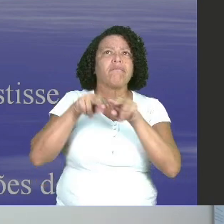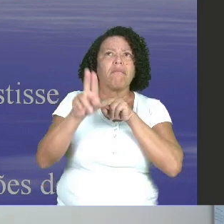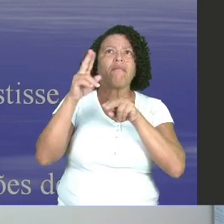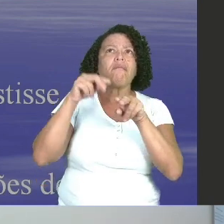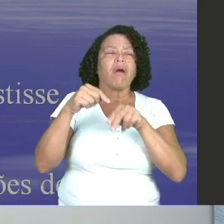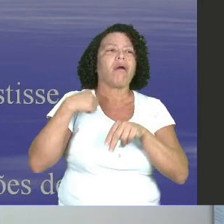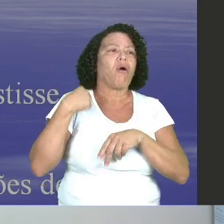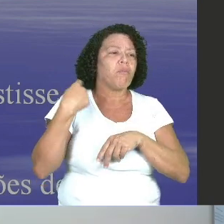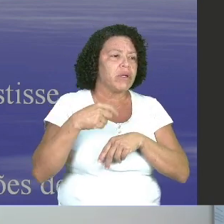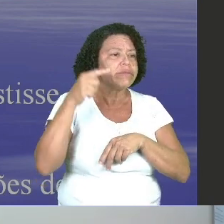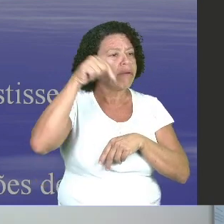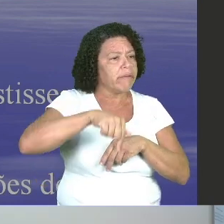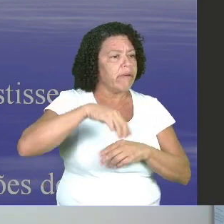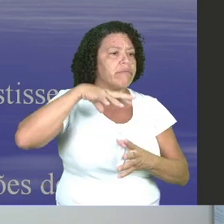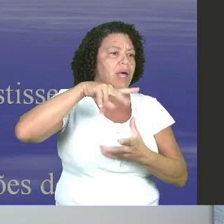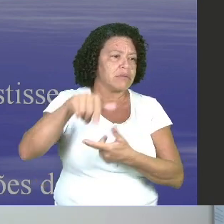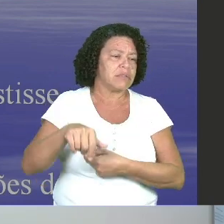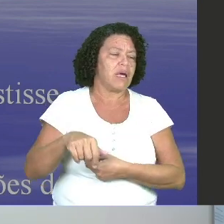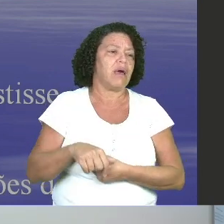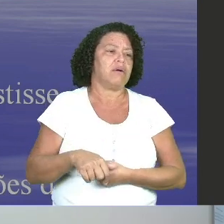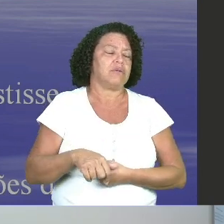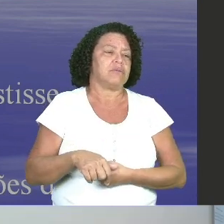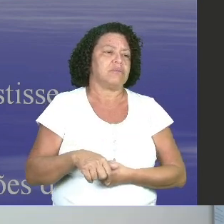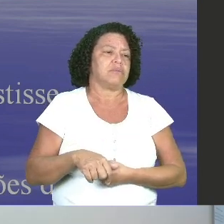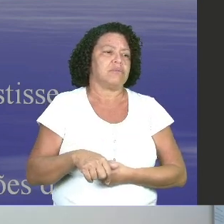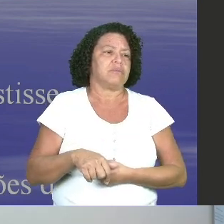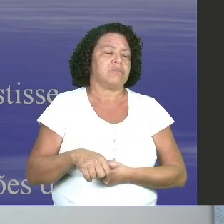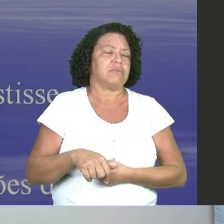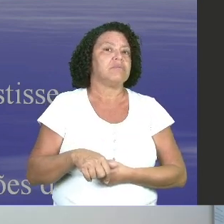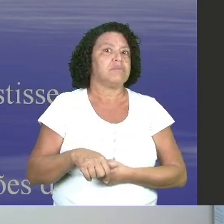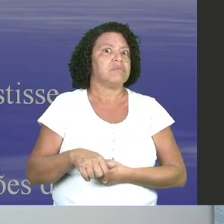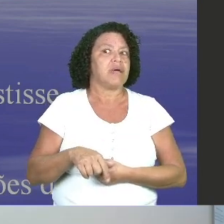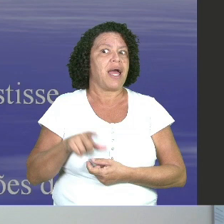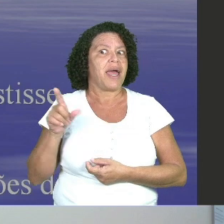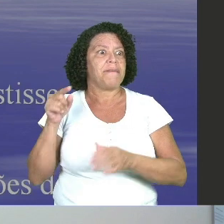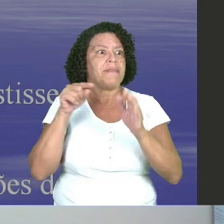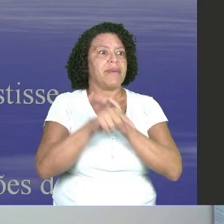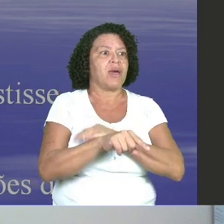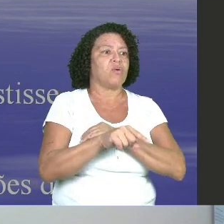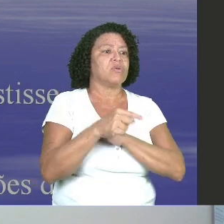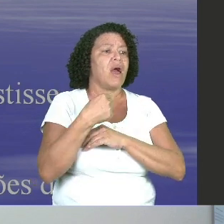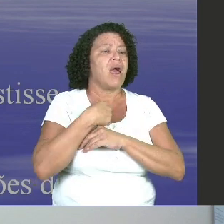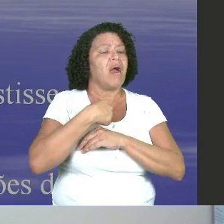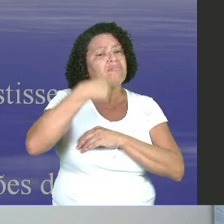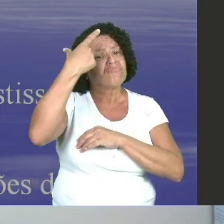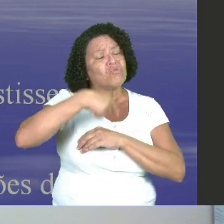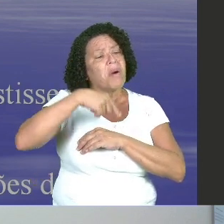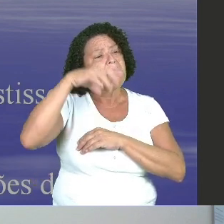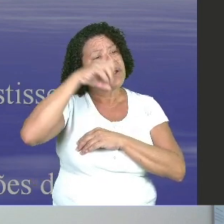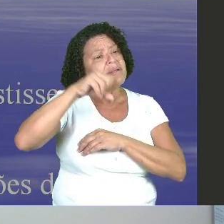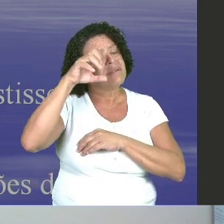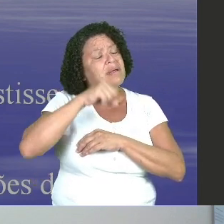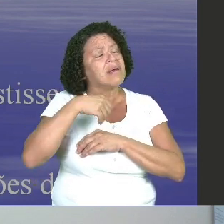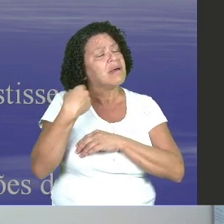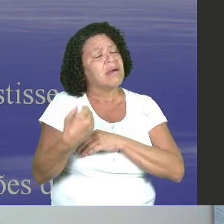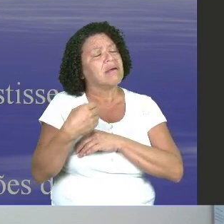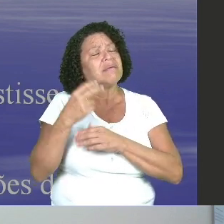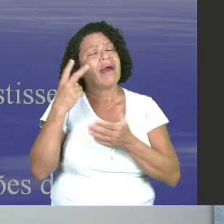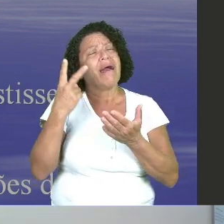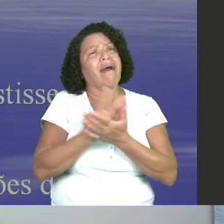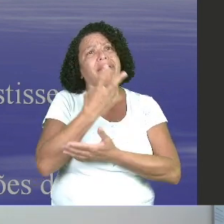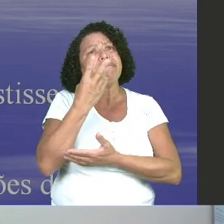terei? Chegou outro discípulo e perguntou: eu ainda sou um mero aprendiz, errei